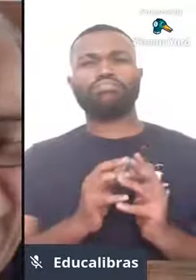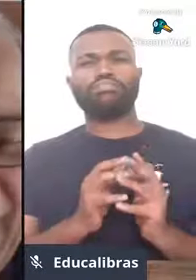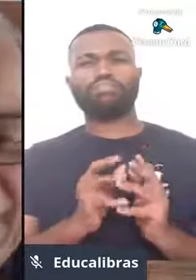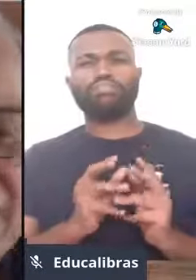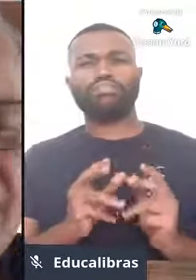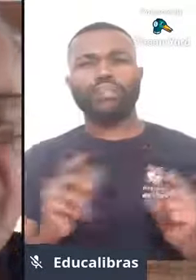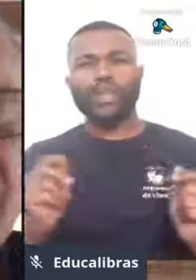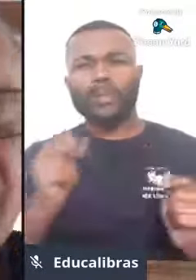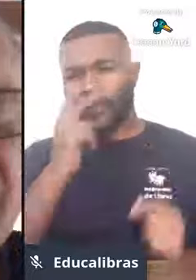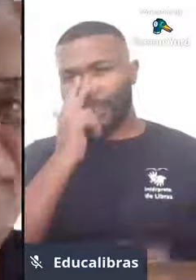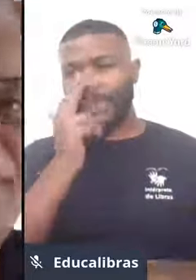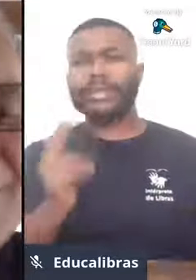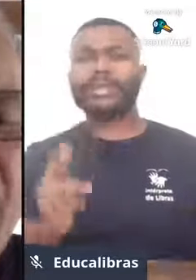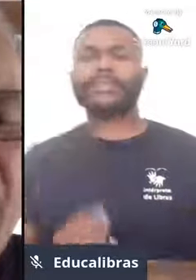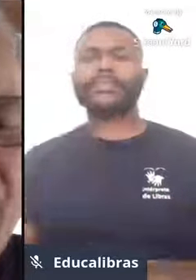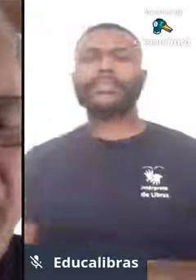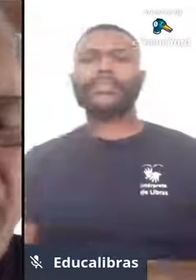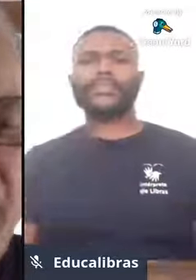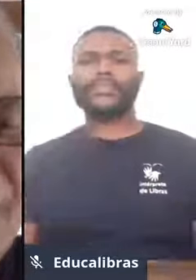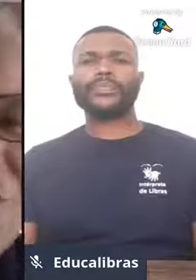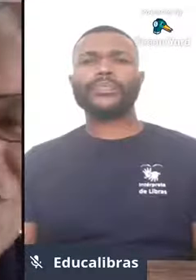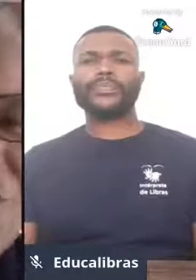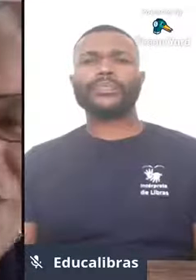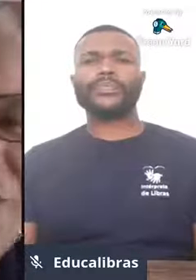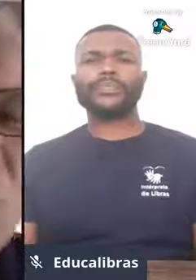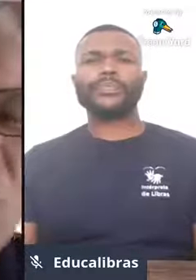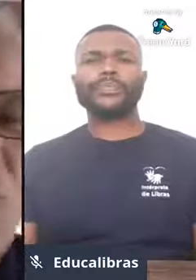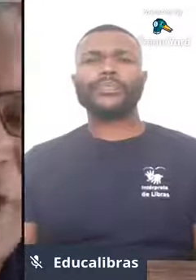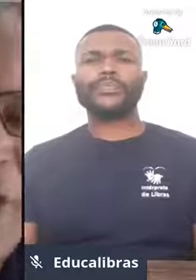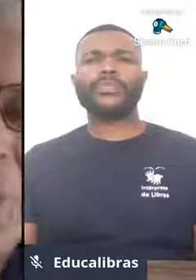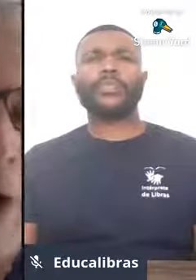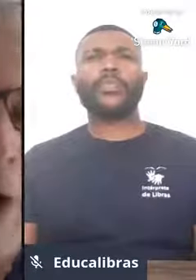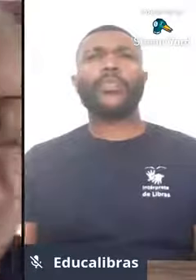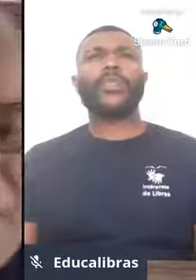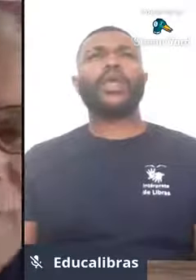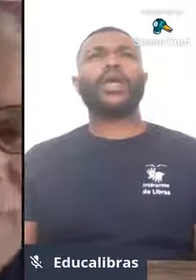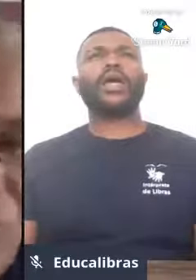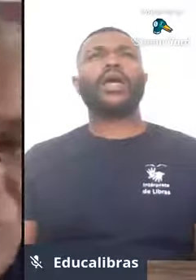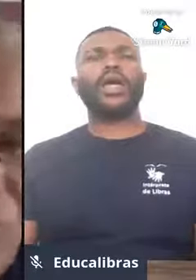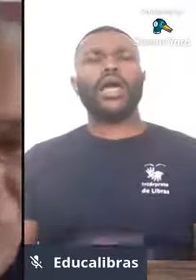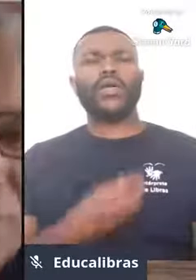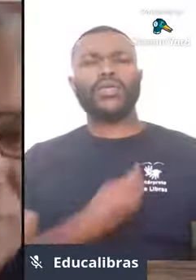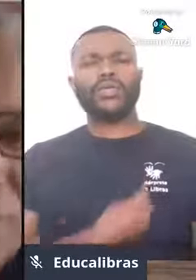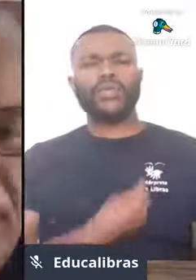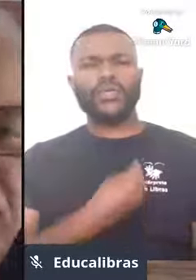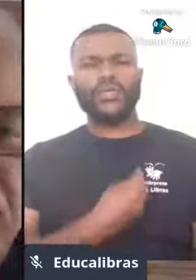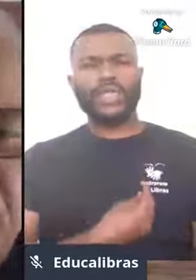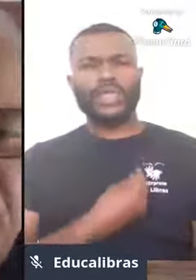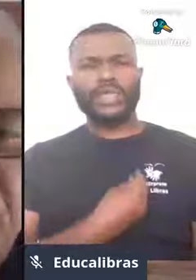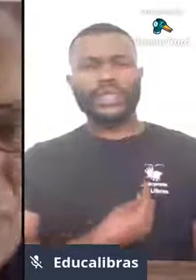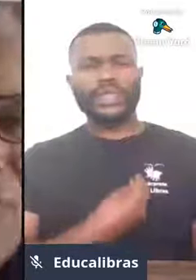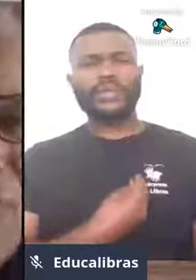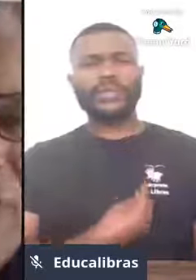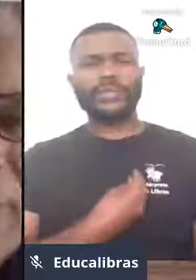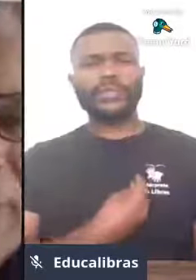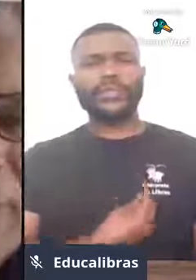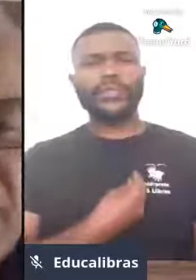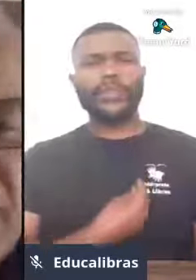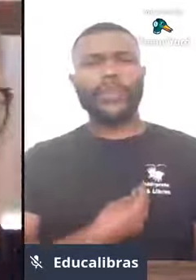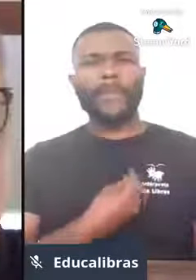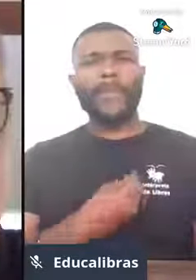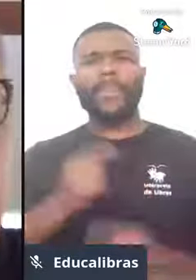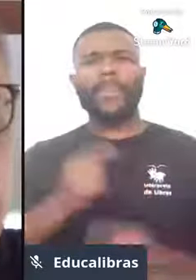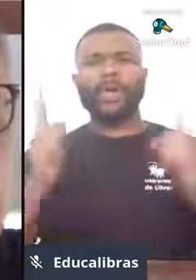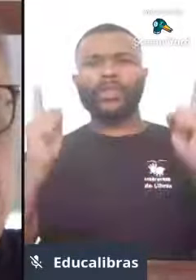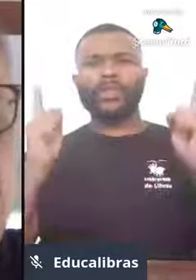Assim, para mim não é joga tudo fora e pronto, vamos embora, vamos trabalhar. Fui com muita dificuldade para a cadeira de roda,